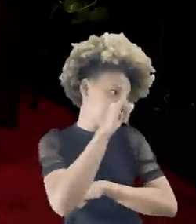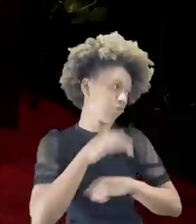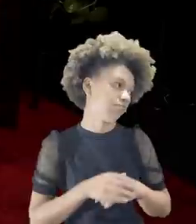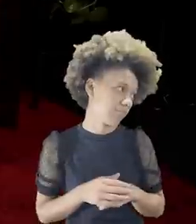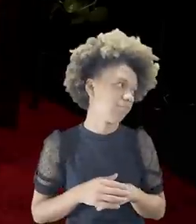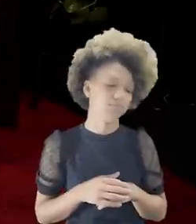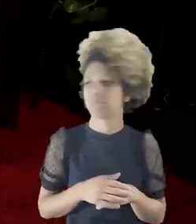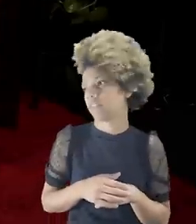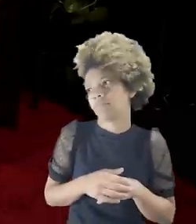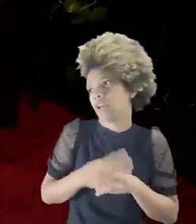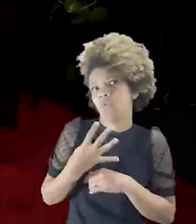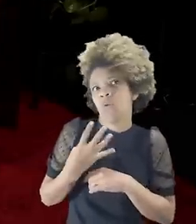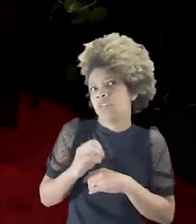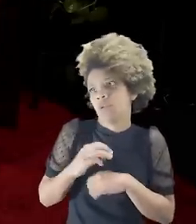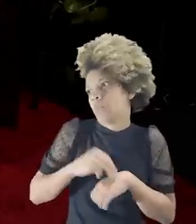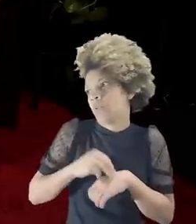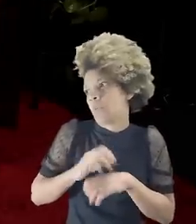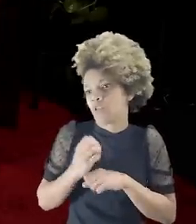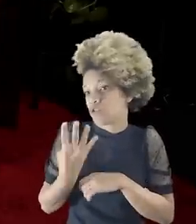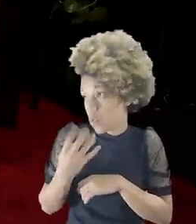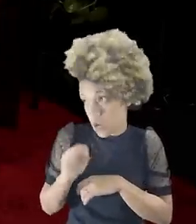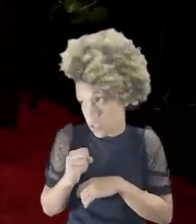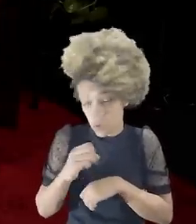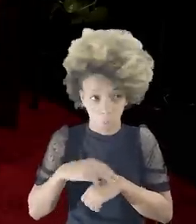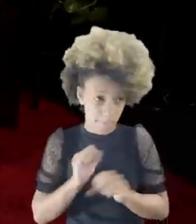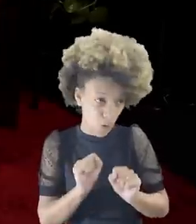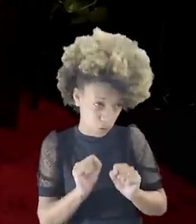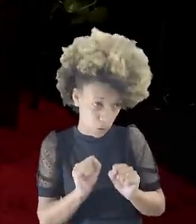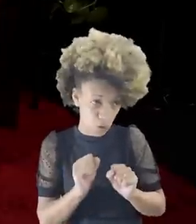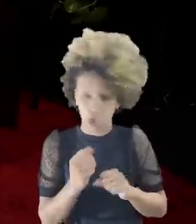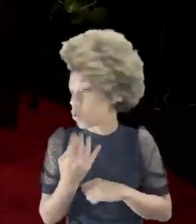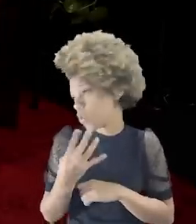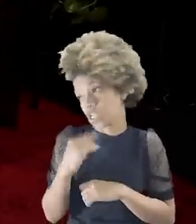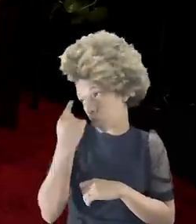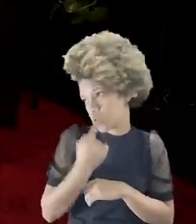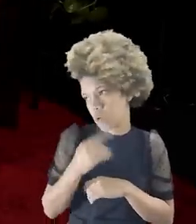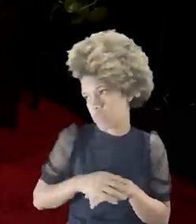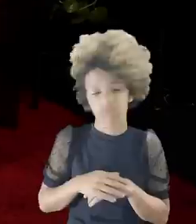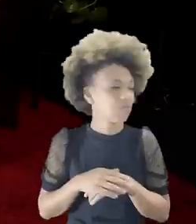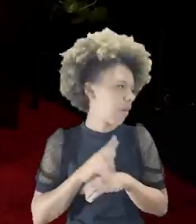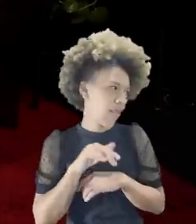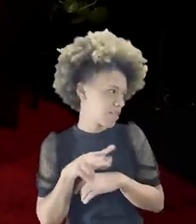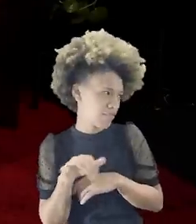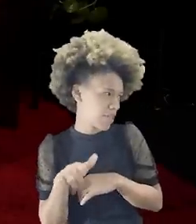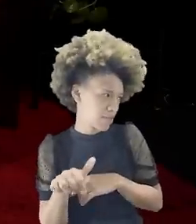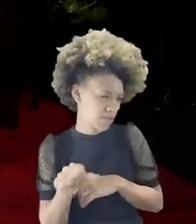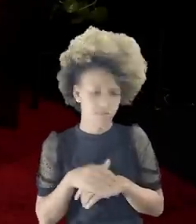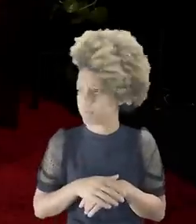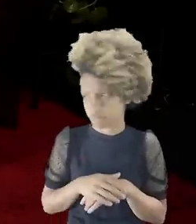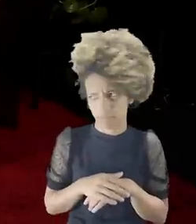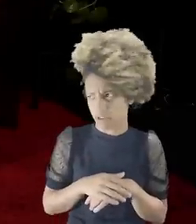foi embora essa folga pode ser de 48 horas pode ser Pode meter o Palas Vegas foi jogar Cassino com os caras né